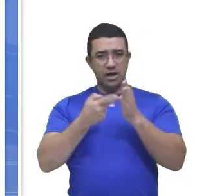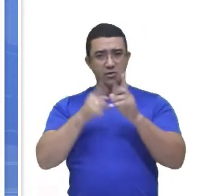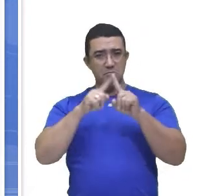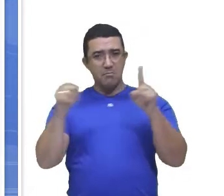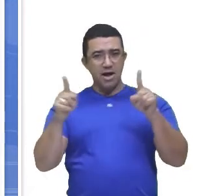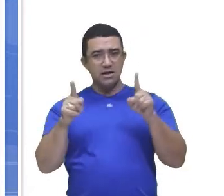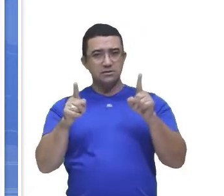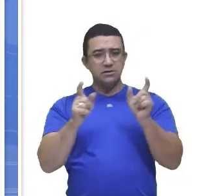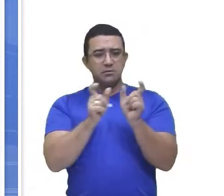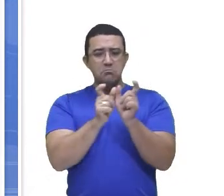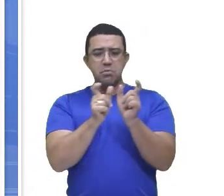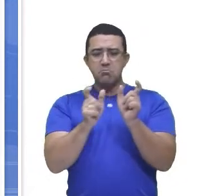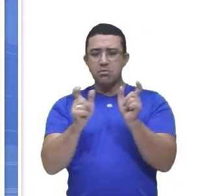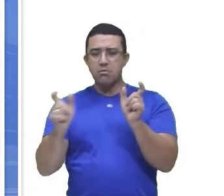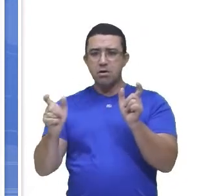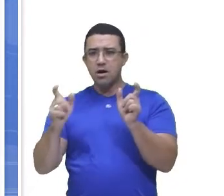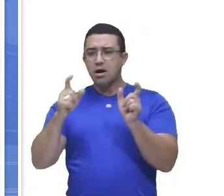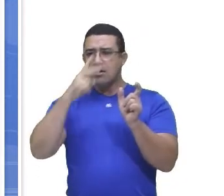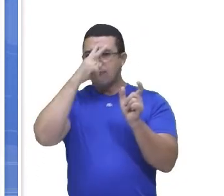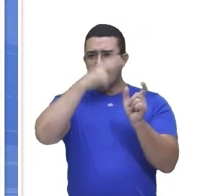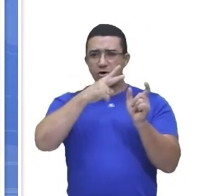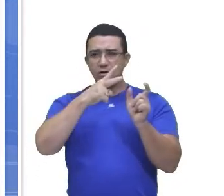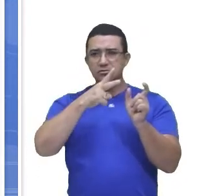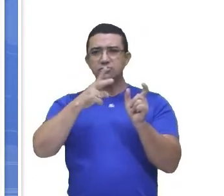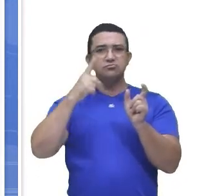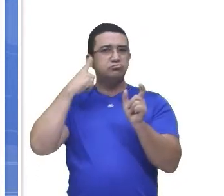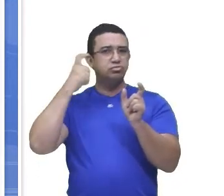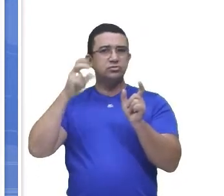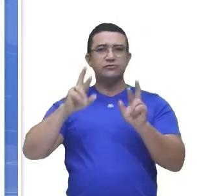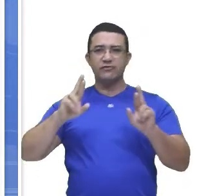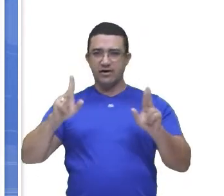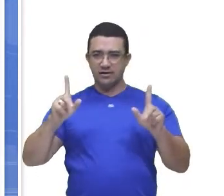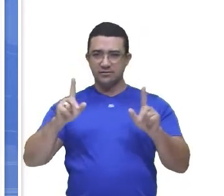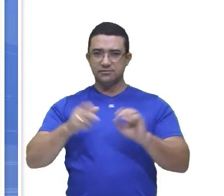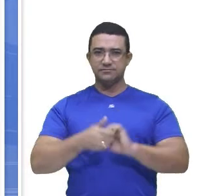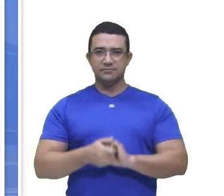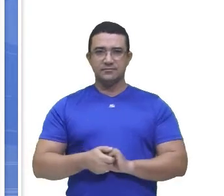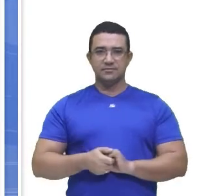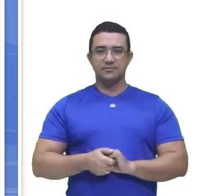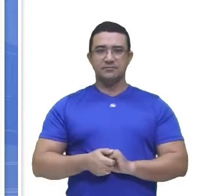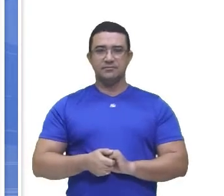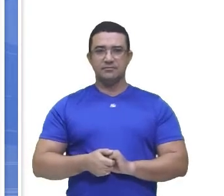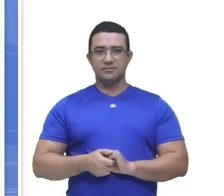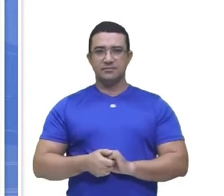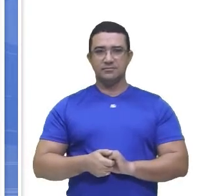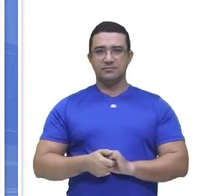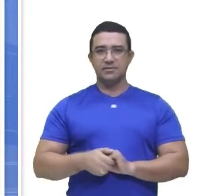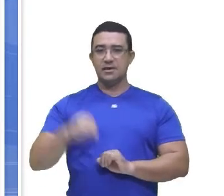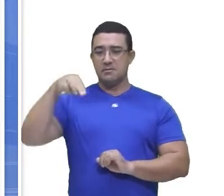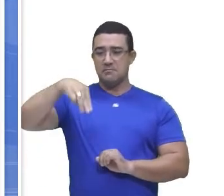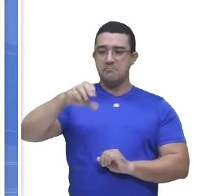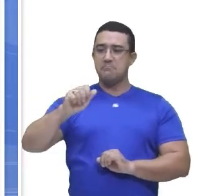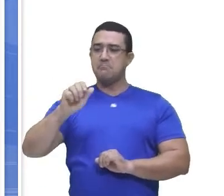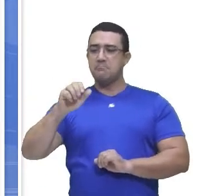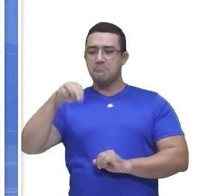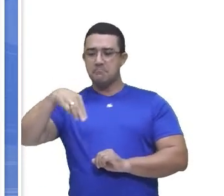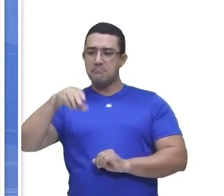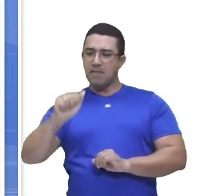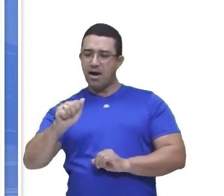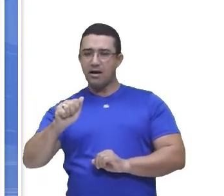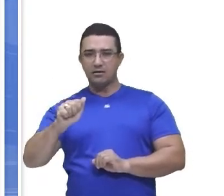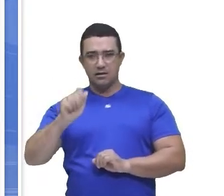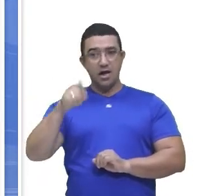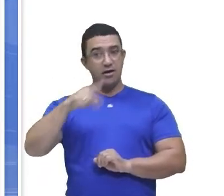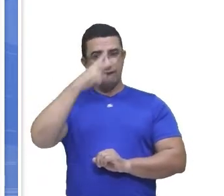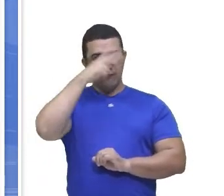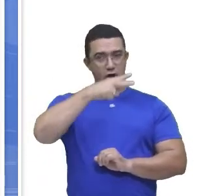es una verdadeira magia. A tônica ficou aqui, diferente, né? Que no português a tônica é